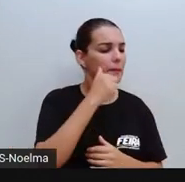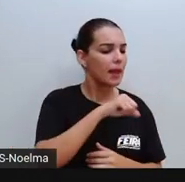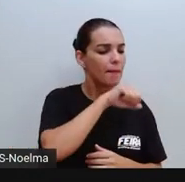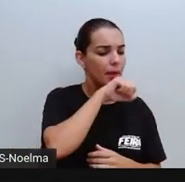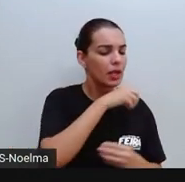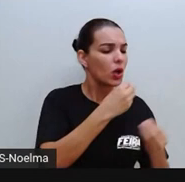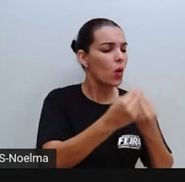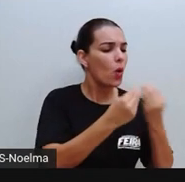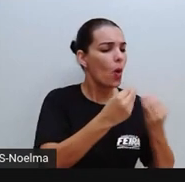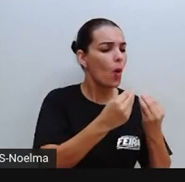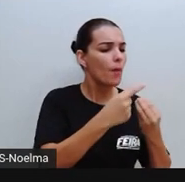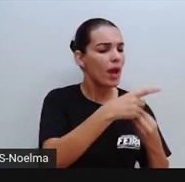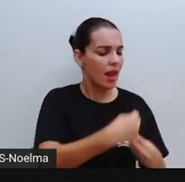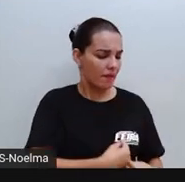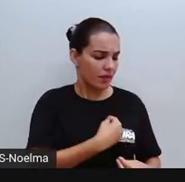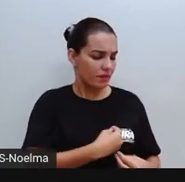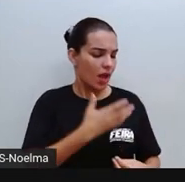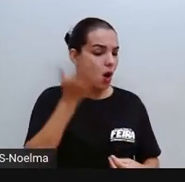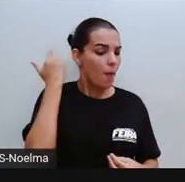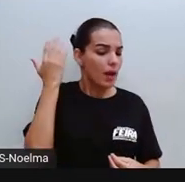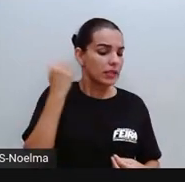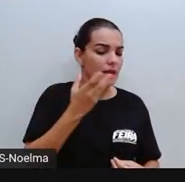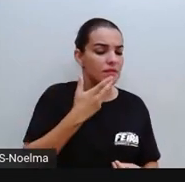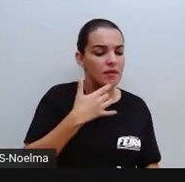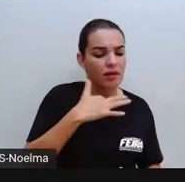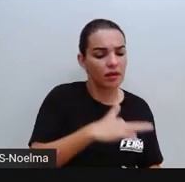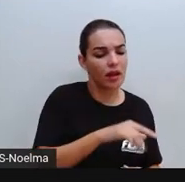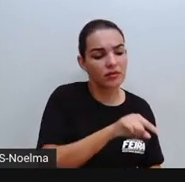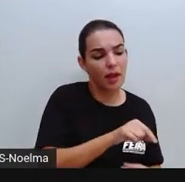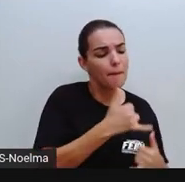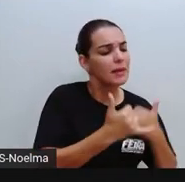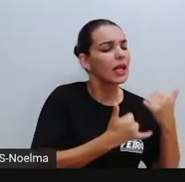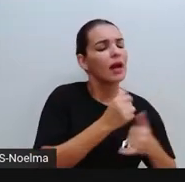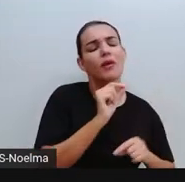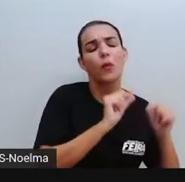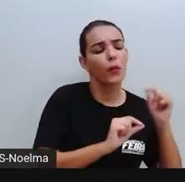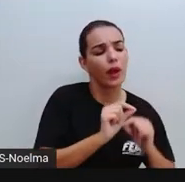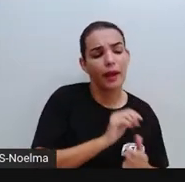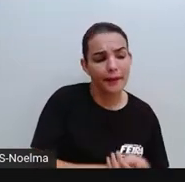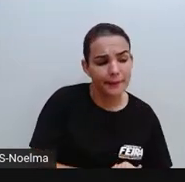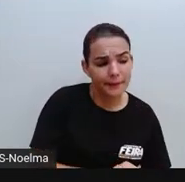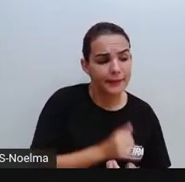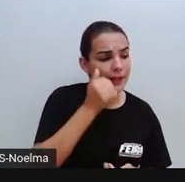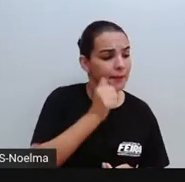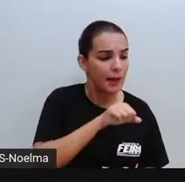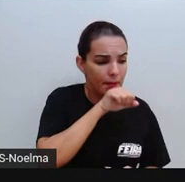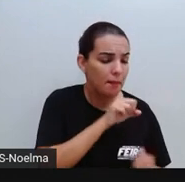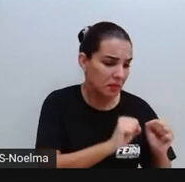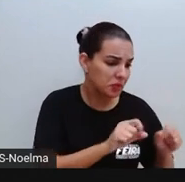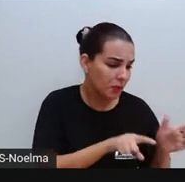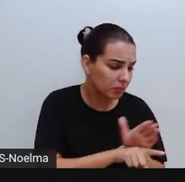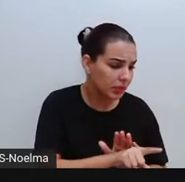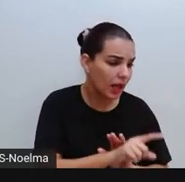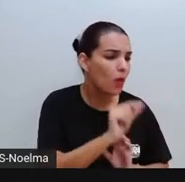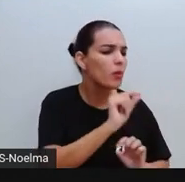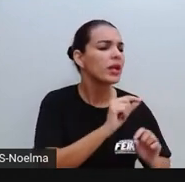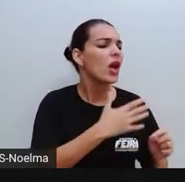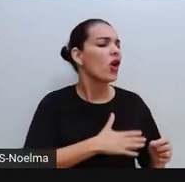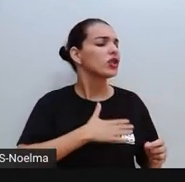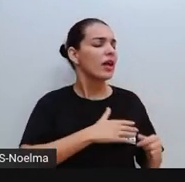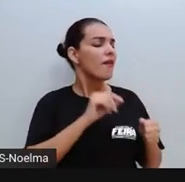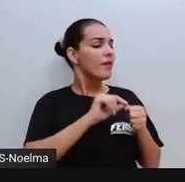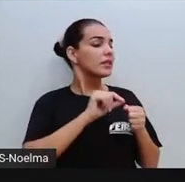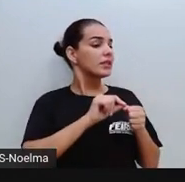como era que ela vivia quando ela era criança é do que aquela brincava certo O que era que ela gostava de fazer